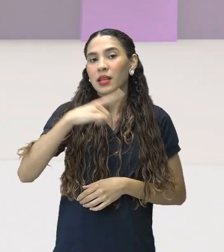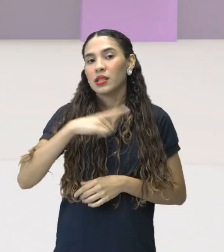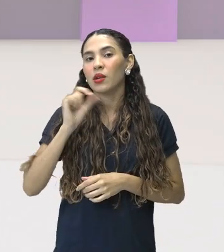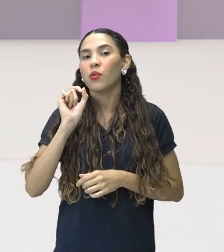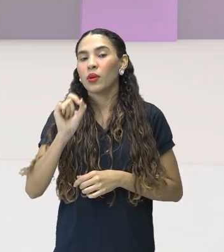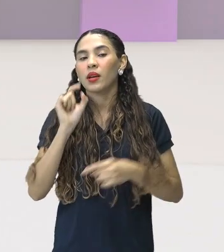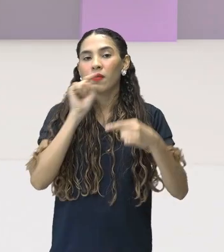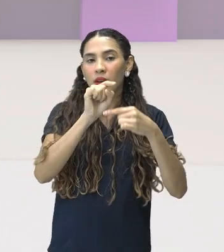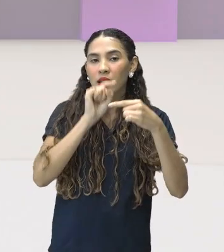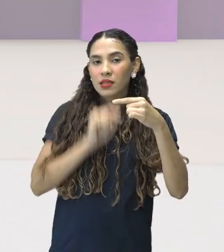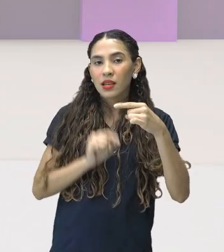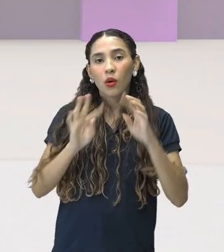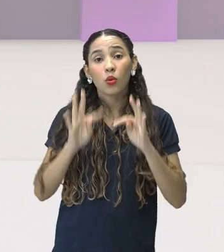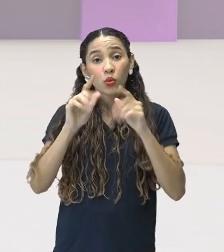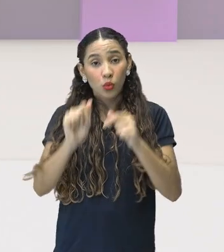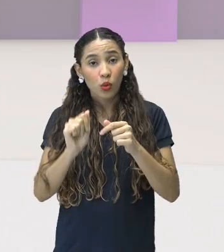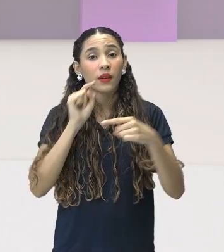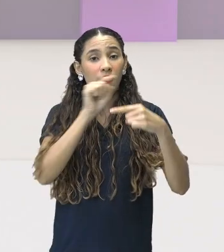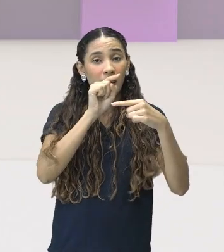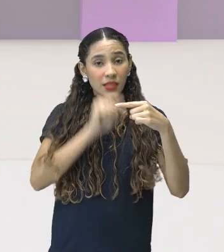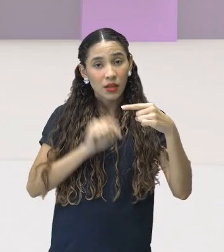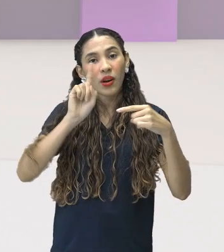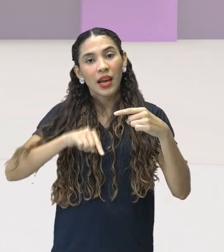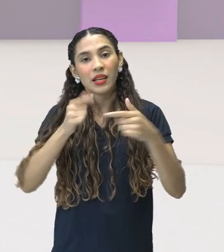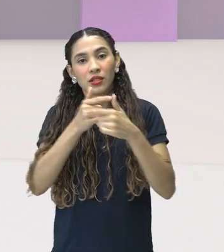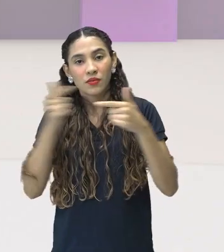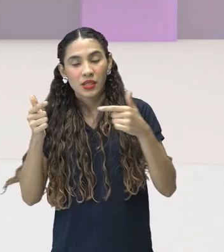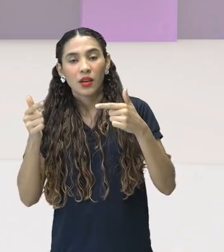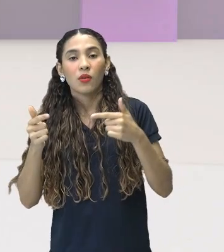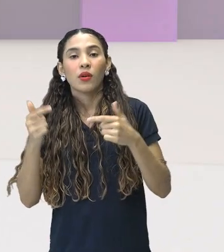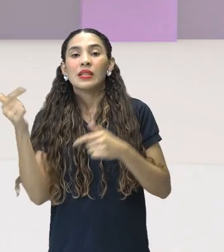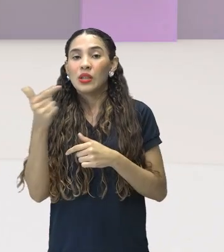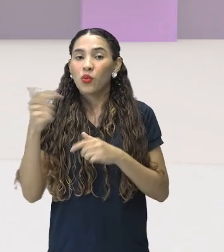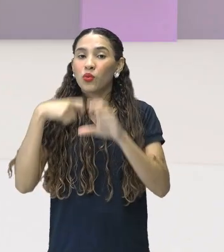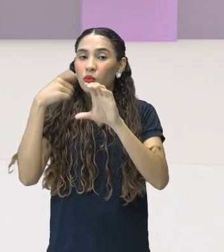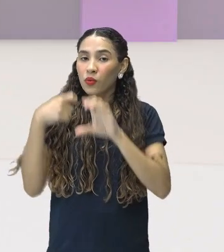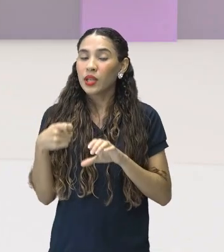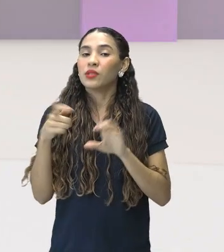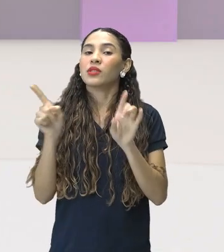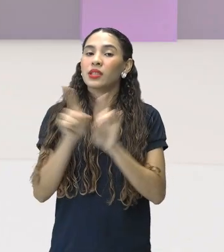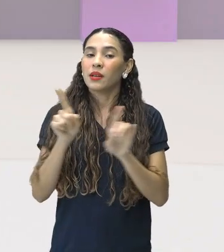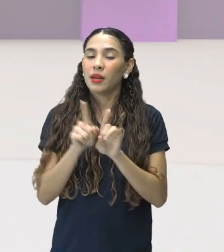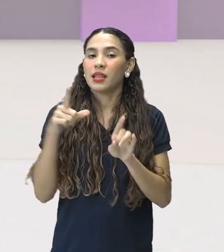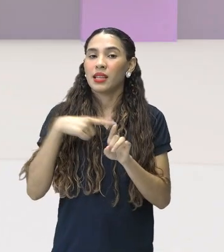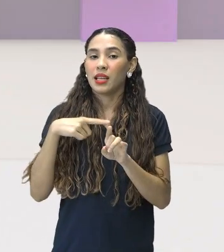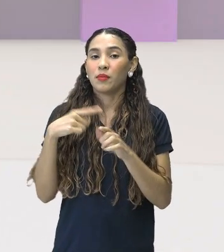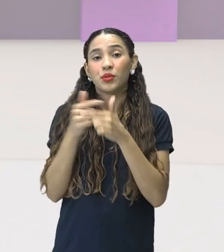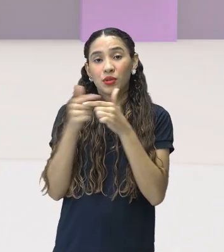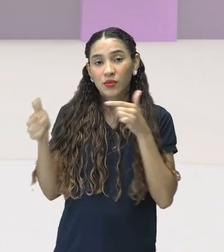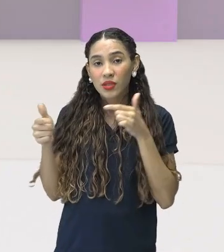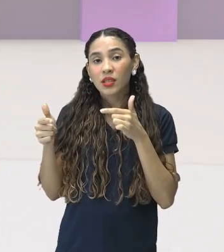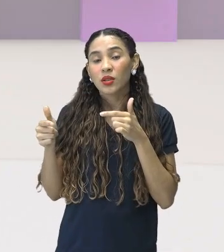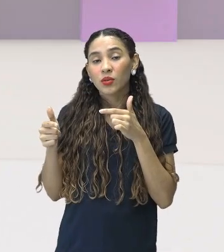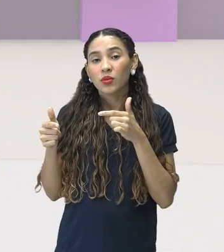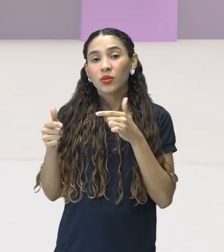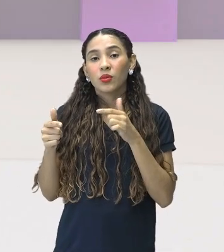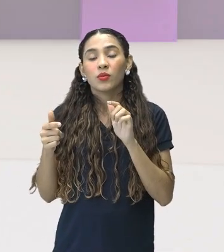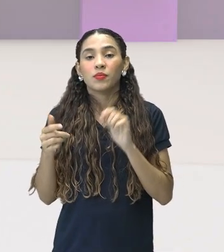uma fração, toda fração é uma divisão, e na segunda nós também temos uma divisão. O